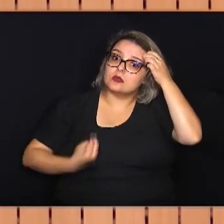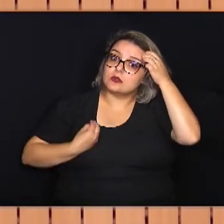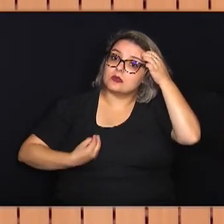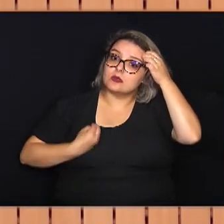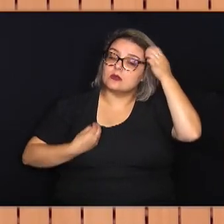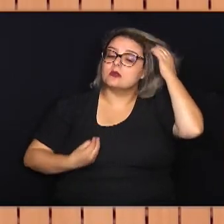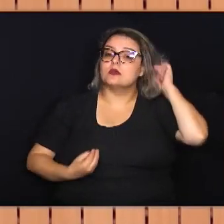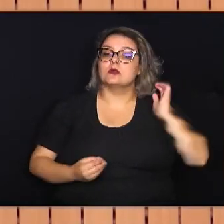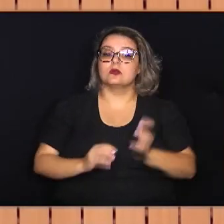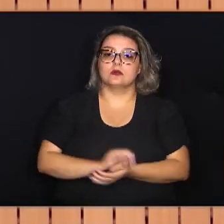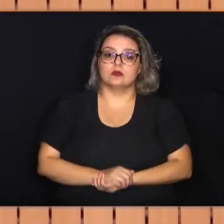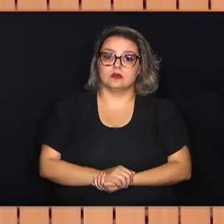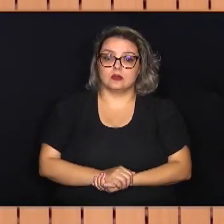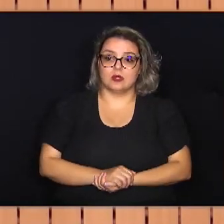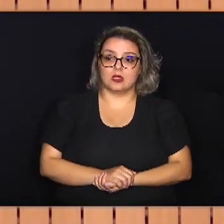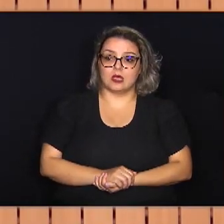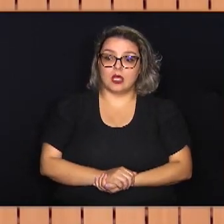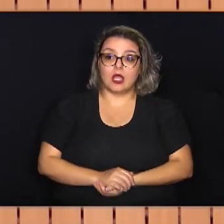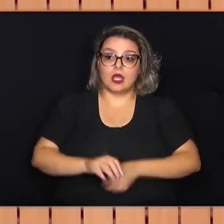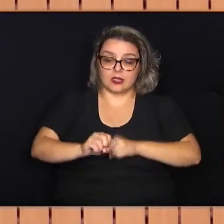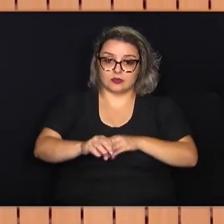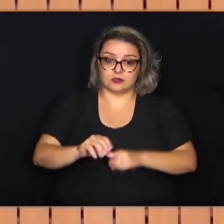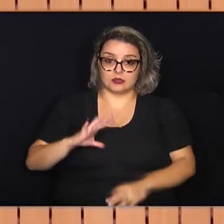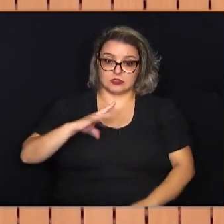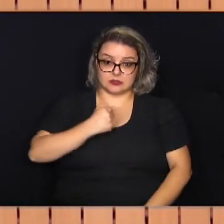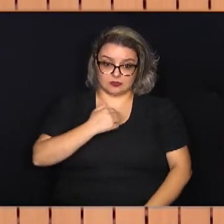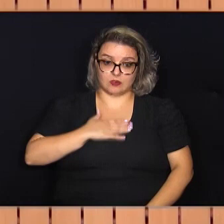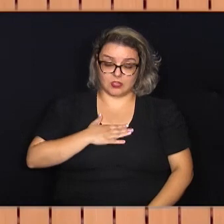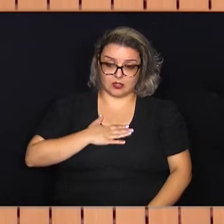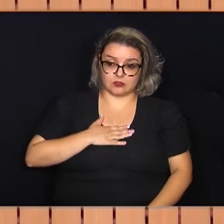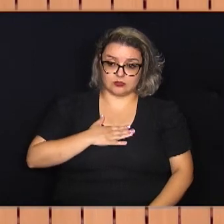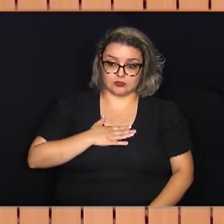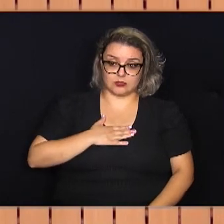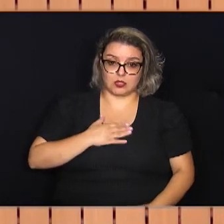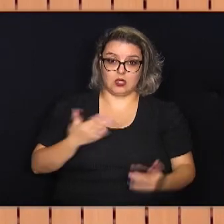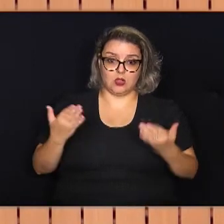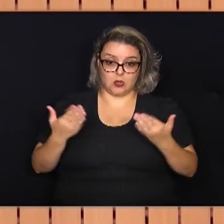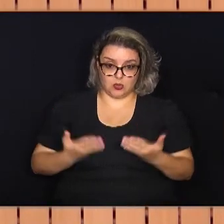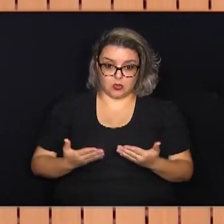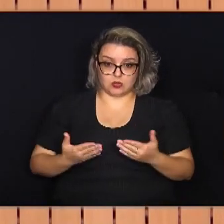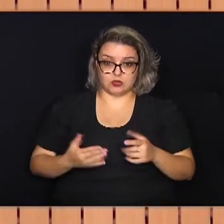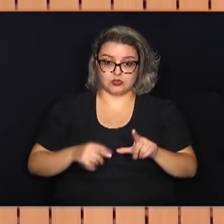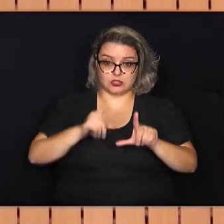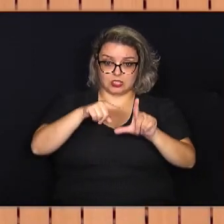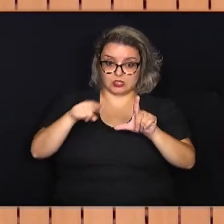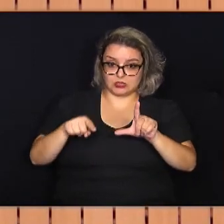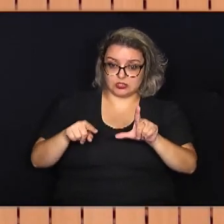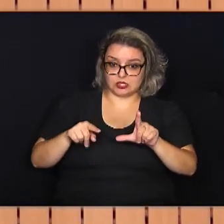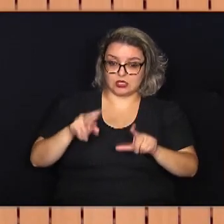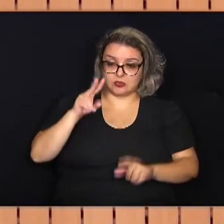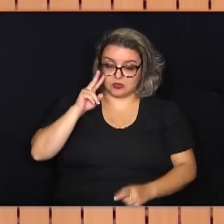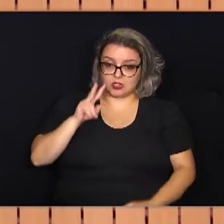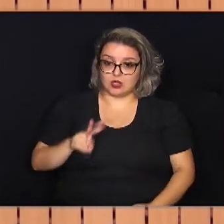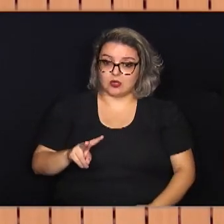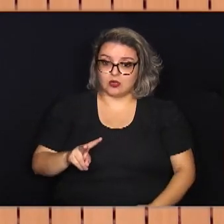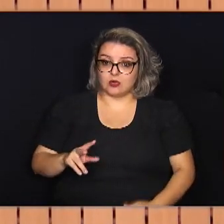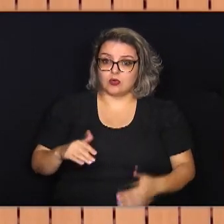A educação me salvou. Hoje, se você olhar as estatísticas, qual é o